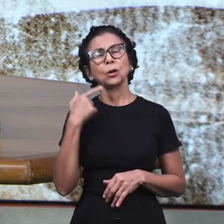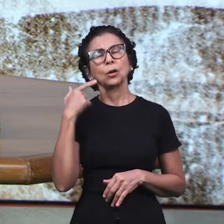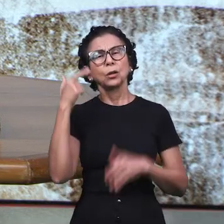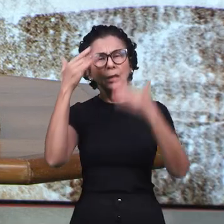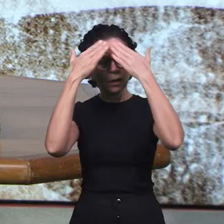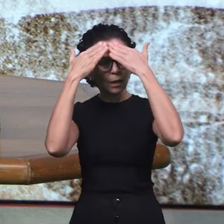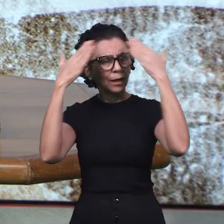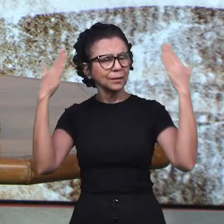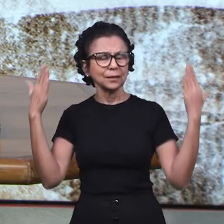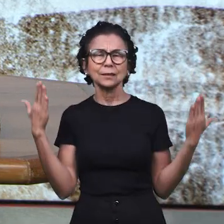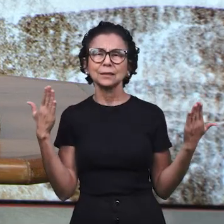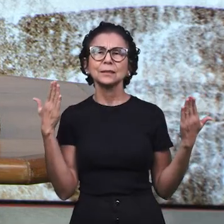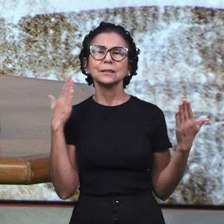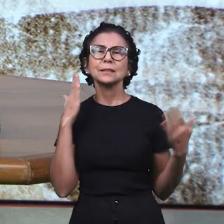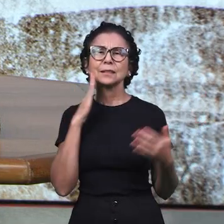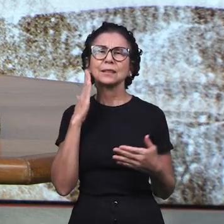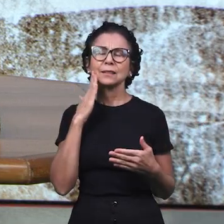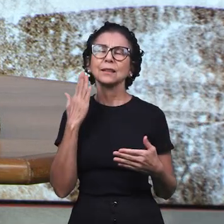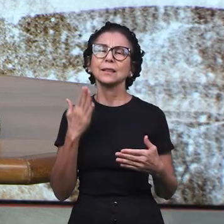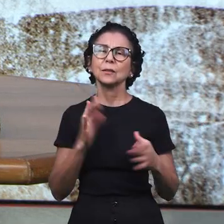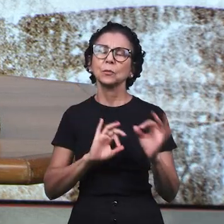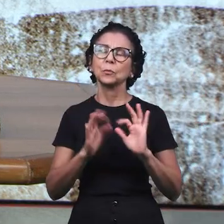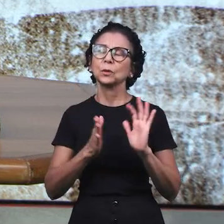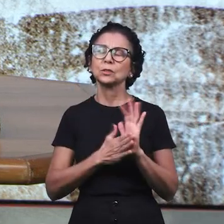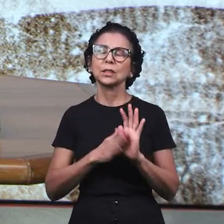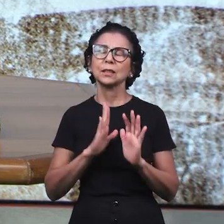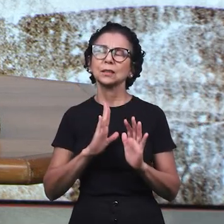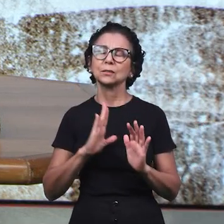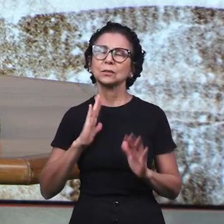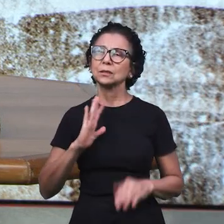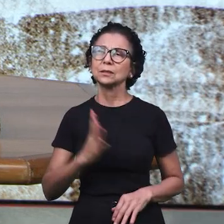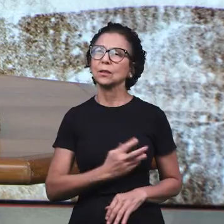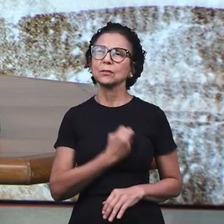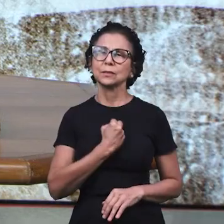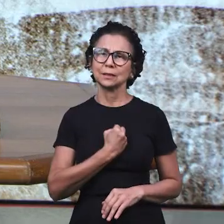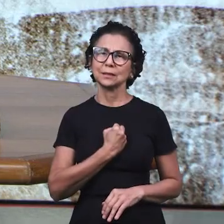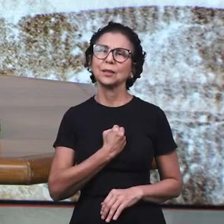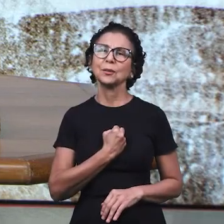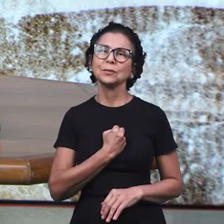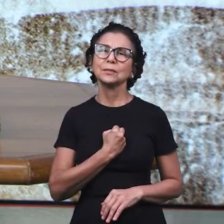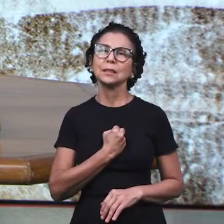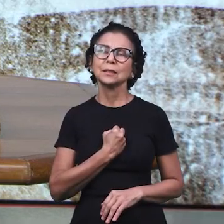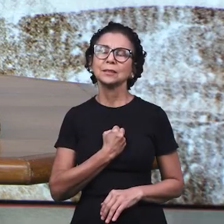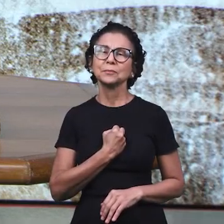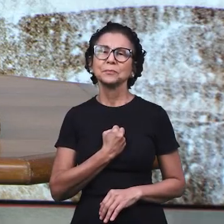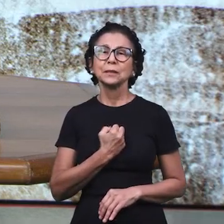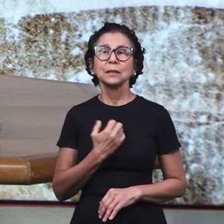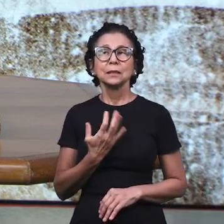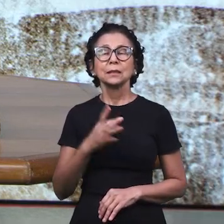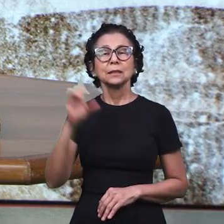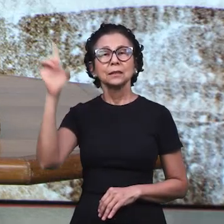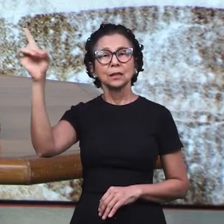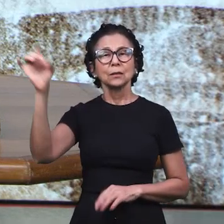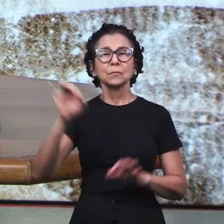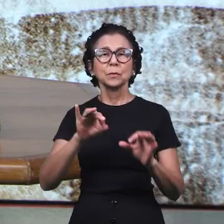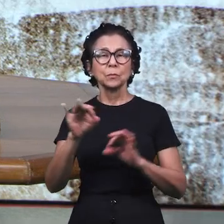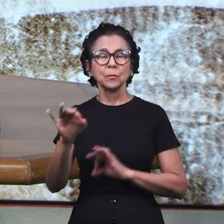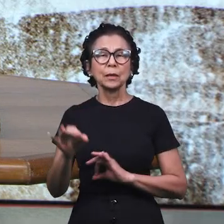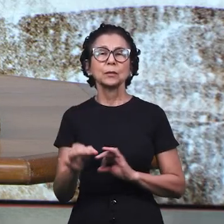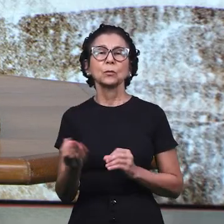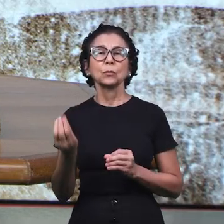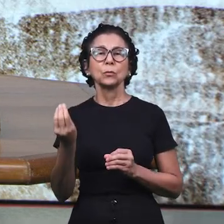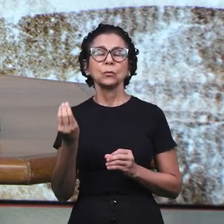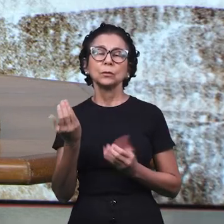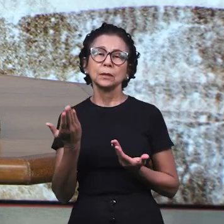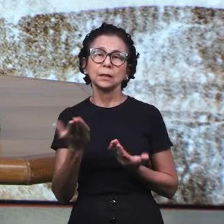para conhecermos, o projeto eterno de Deus para a nossa salvação. E o Senhor deixou registrado aqui na sua